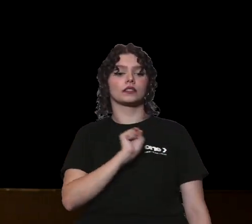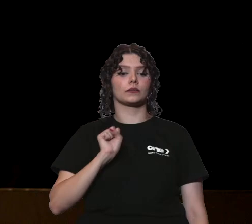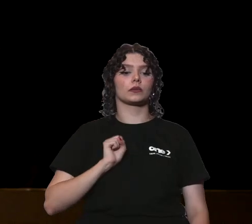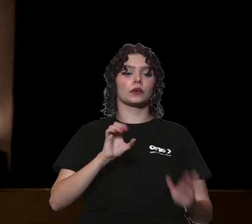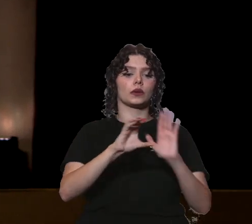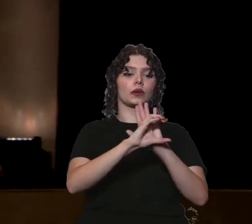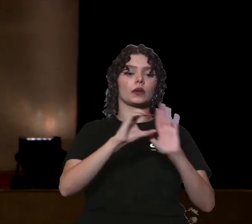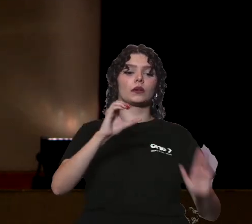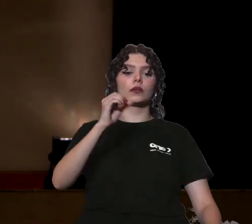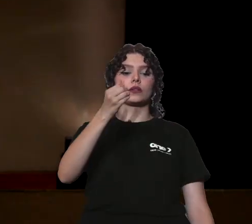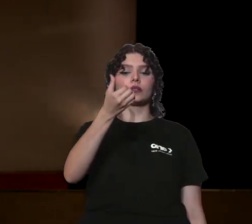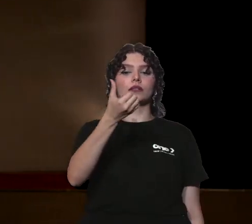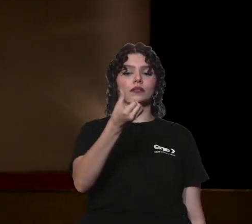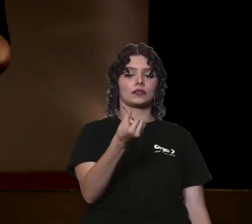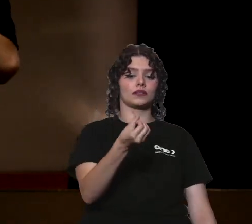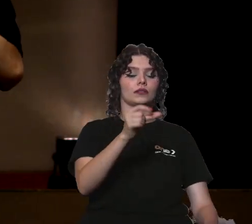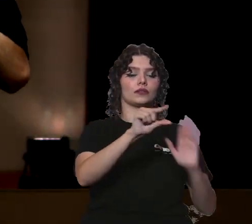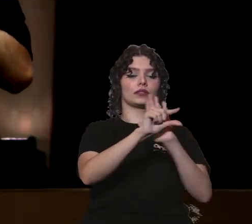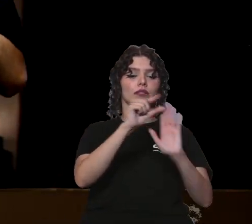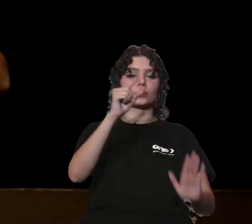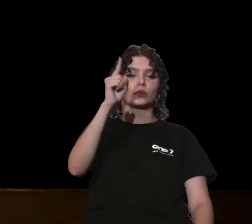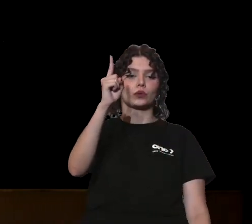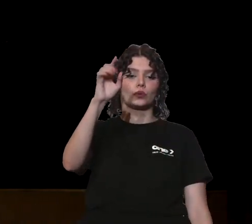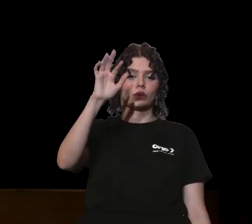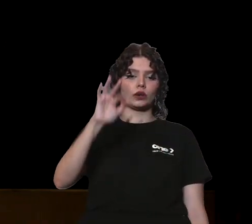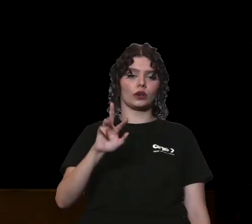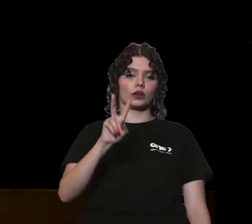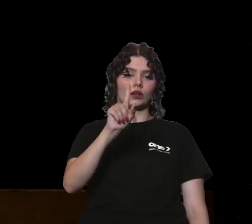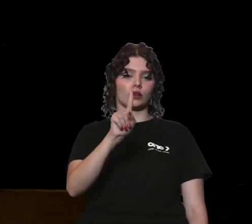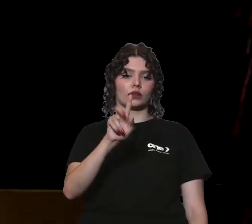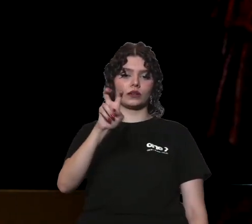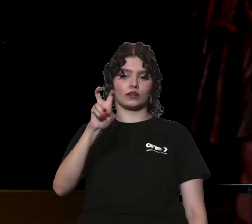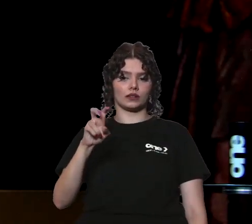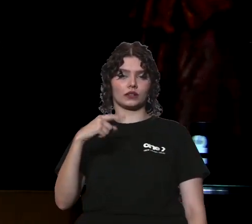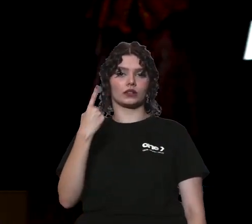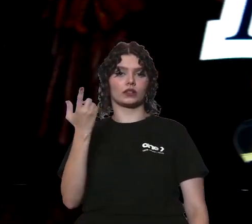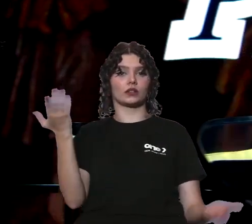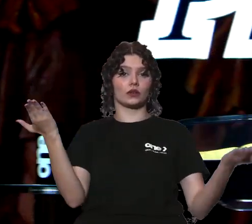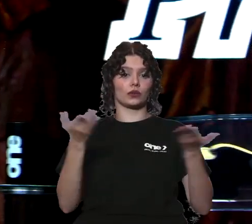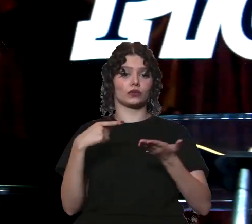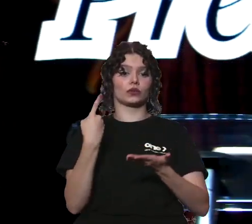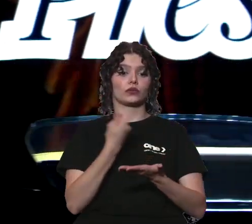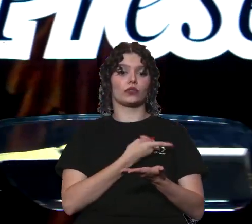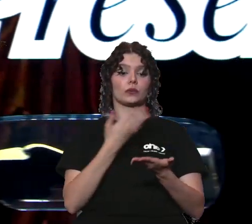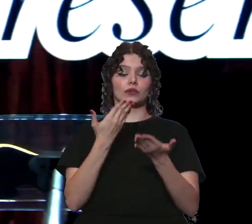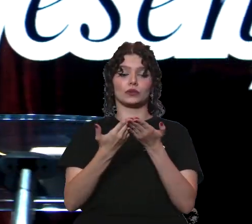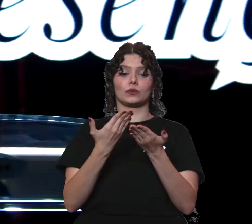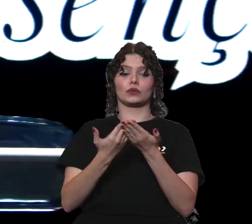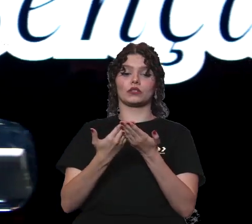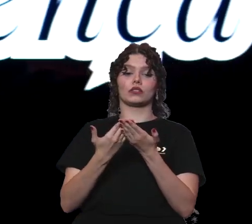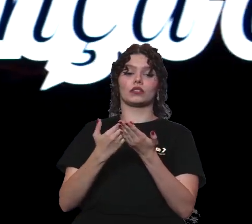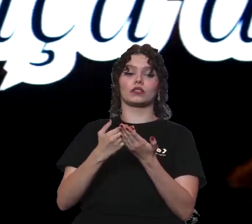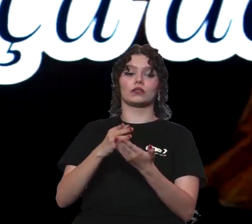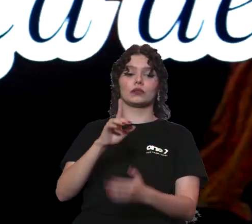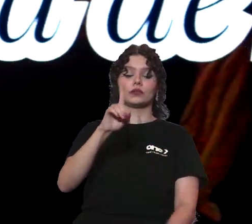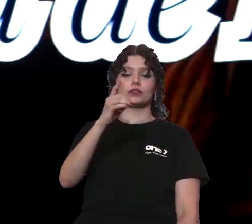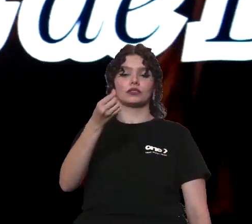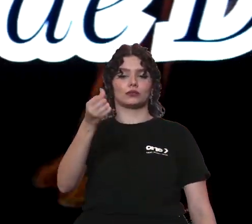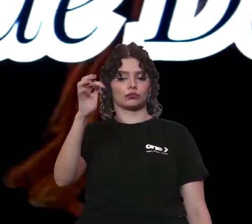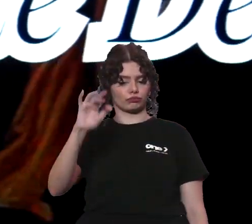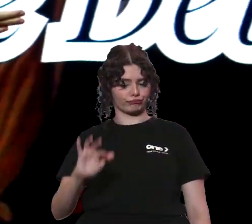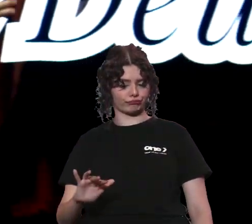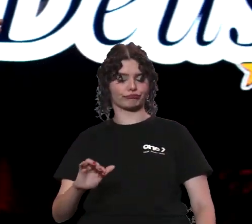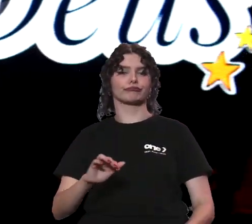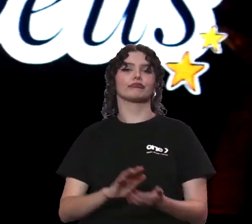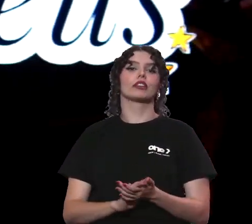o versículo 1 até o 15. Dessa semana a gente vai do 16 em diante. Mas o que a gente conversou semana passada, só para refrescar